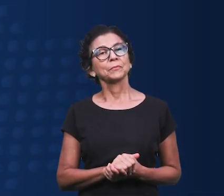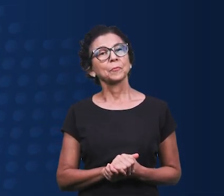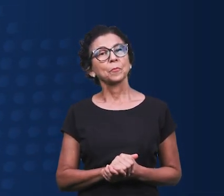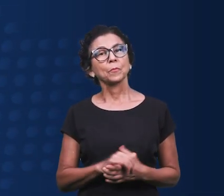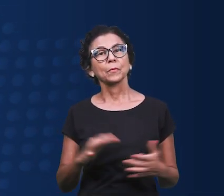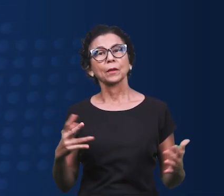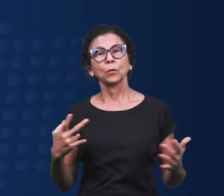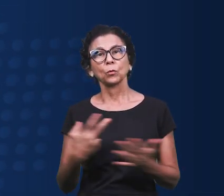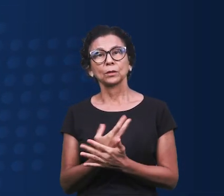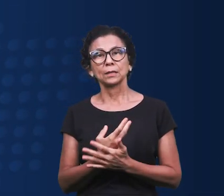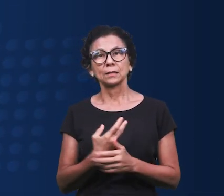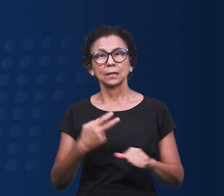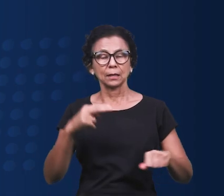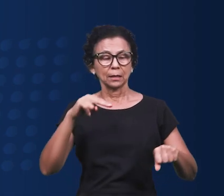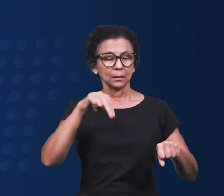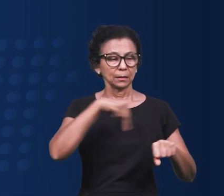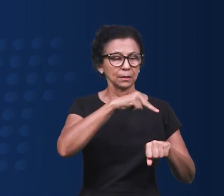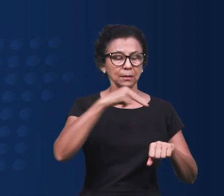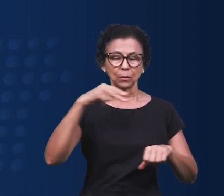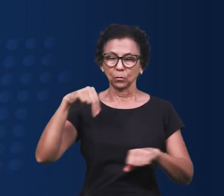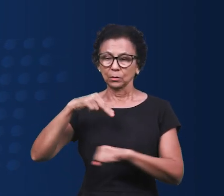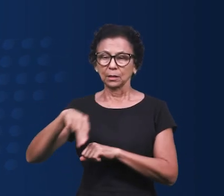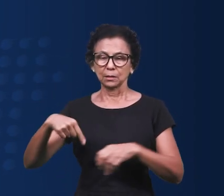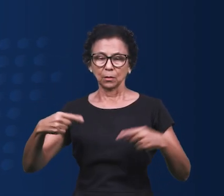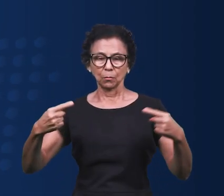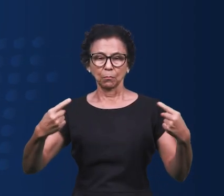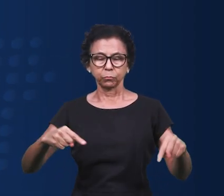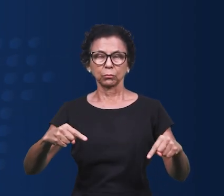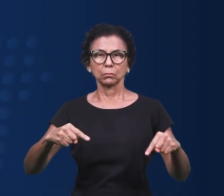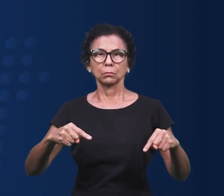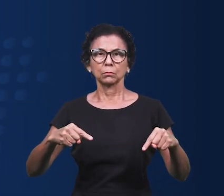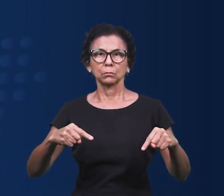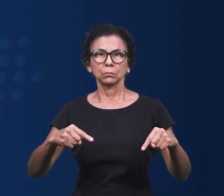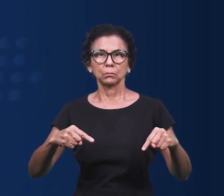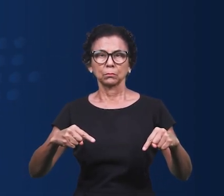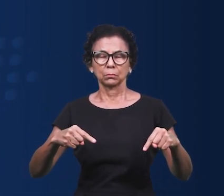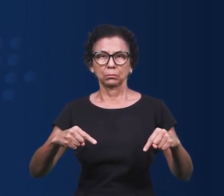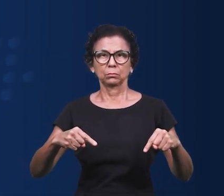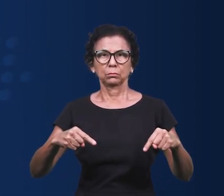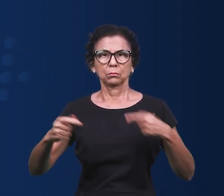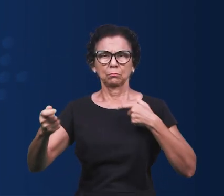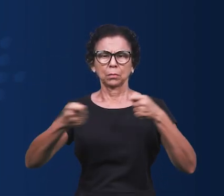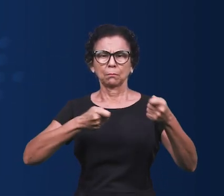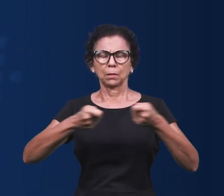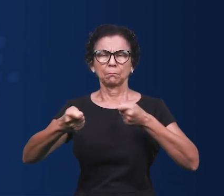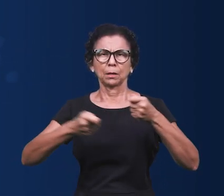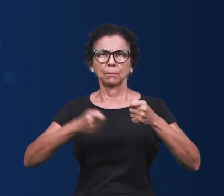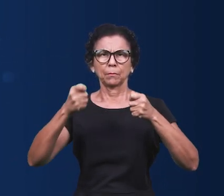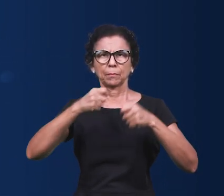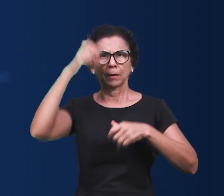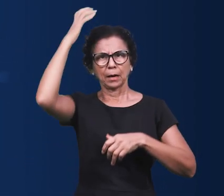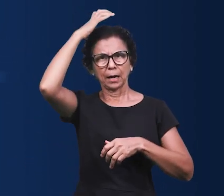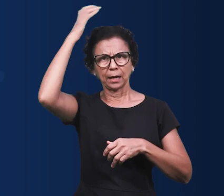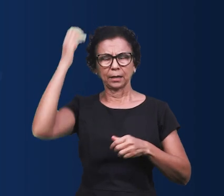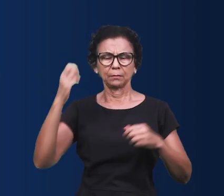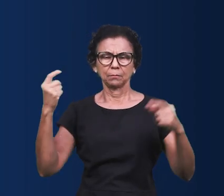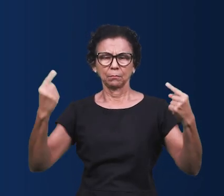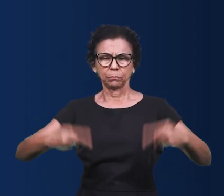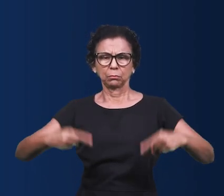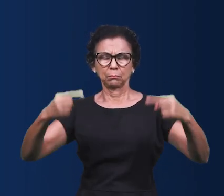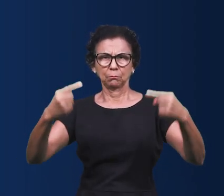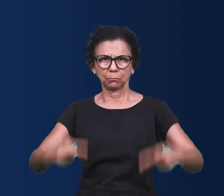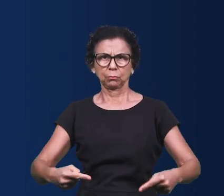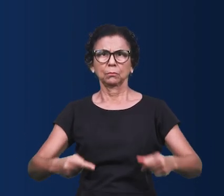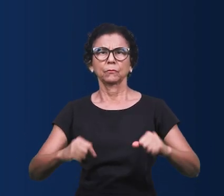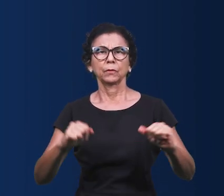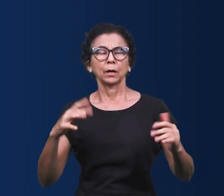se levantará nação contra nação, e reino contra reino, e haverá fomes, e pestes,